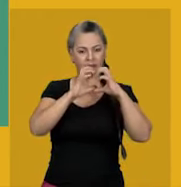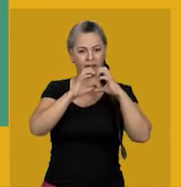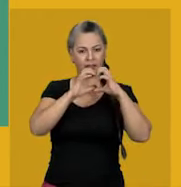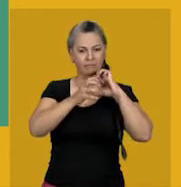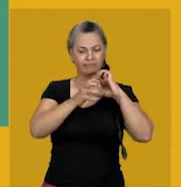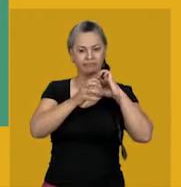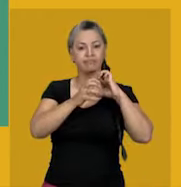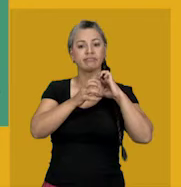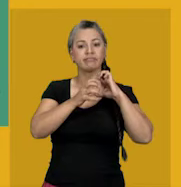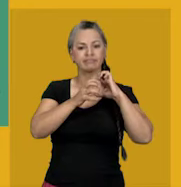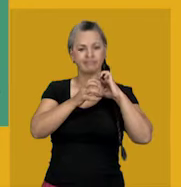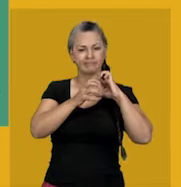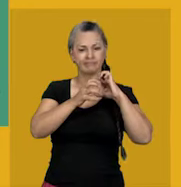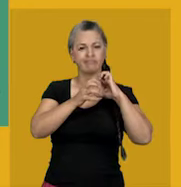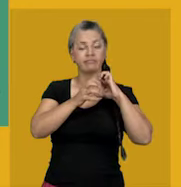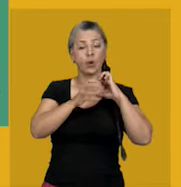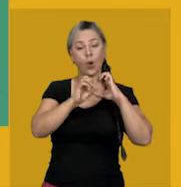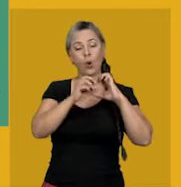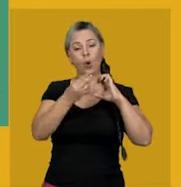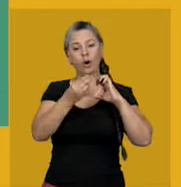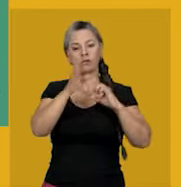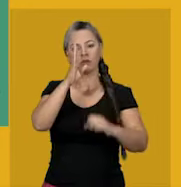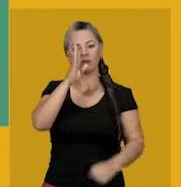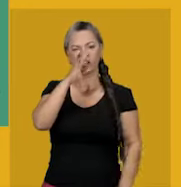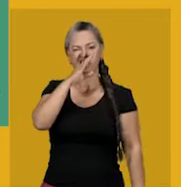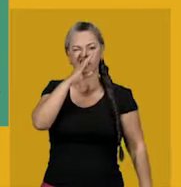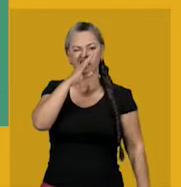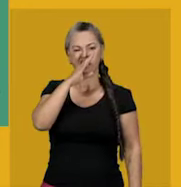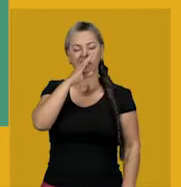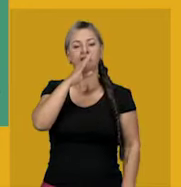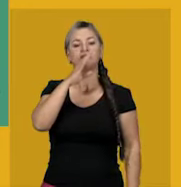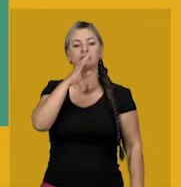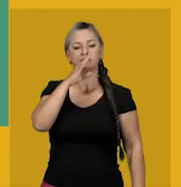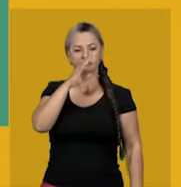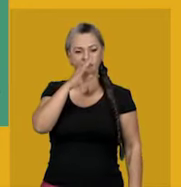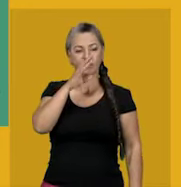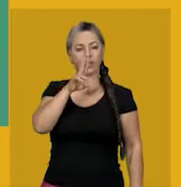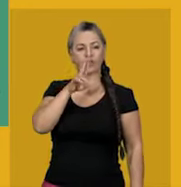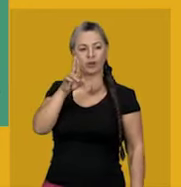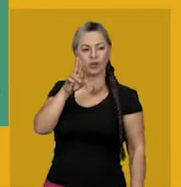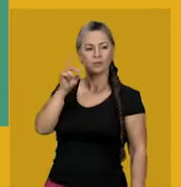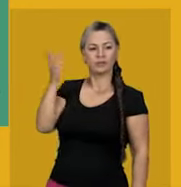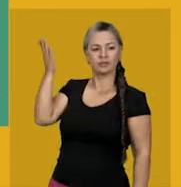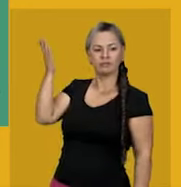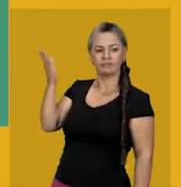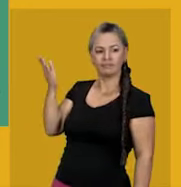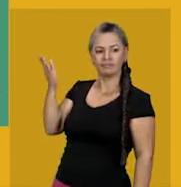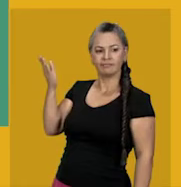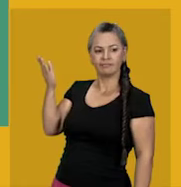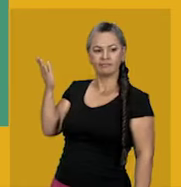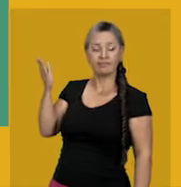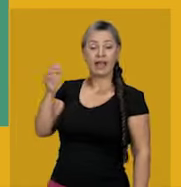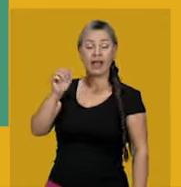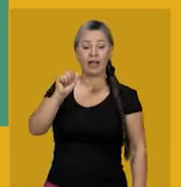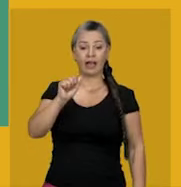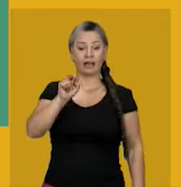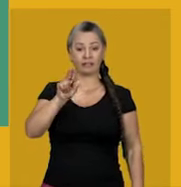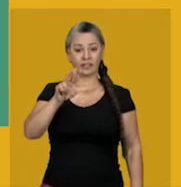exemplo, chamado de acidente vascular cerebral ou